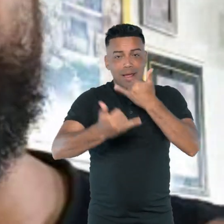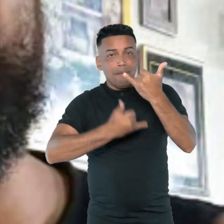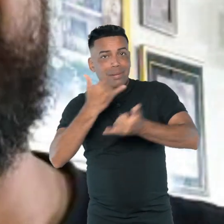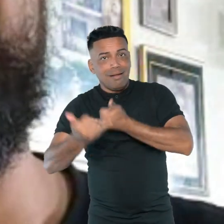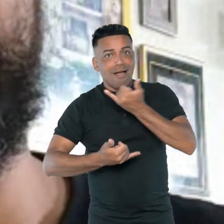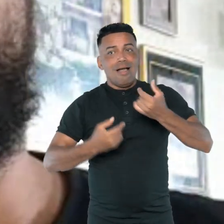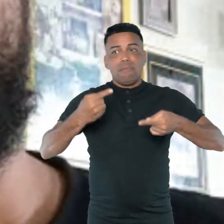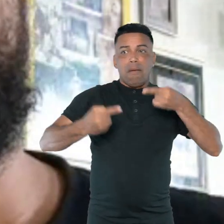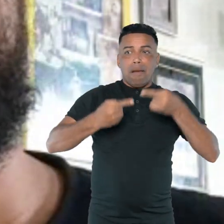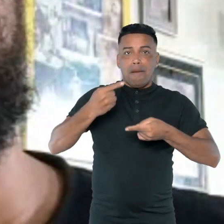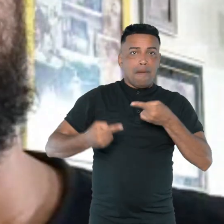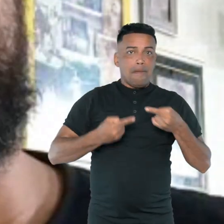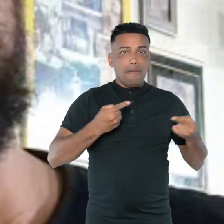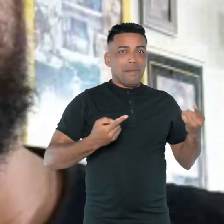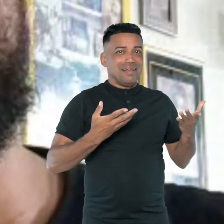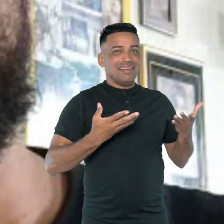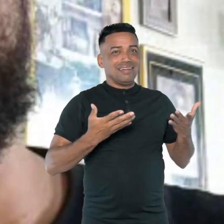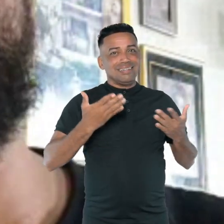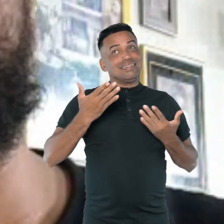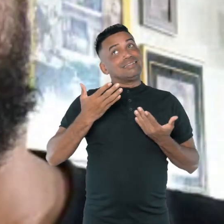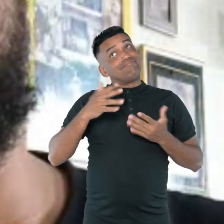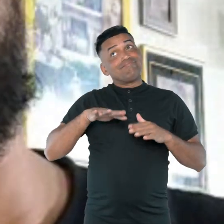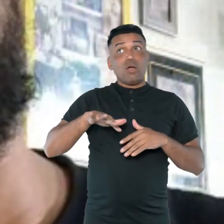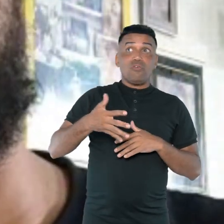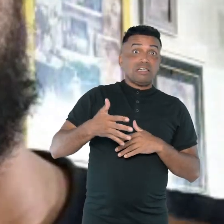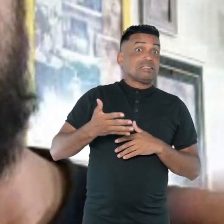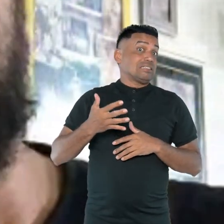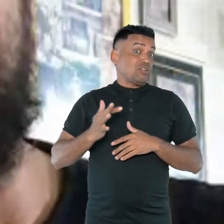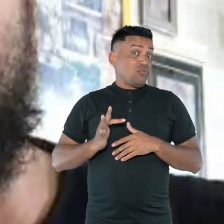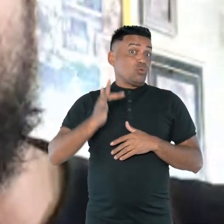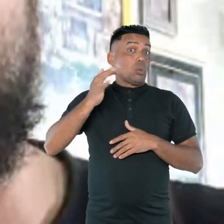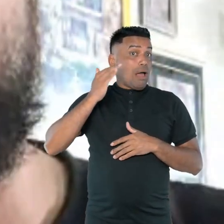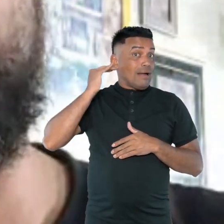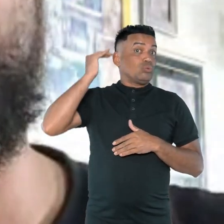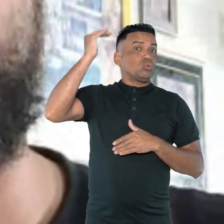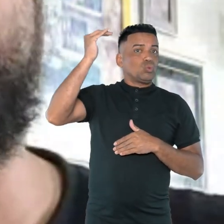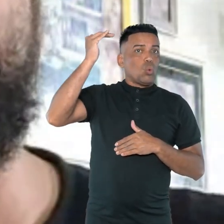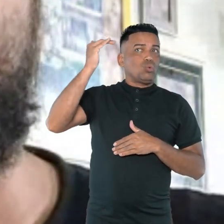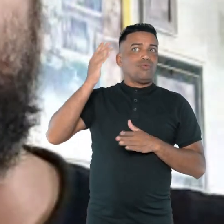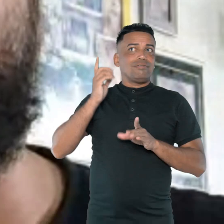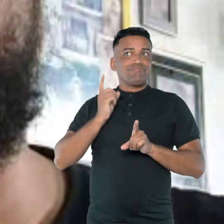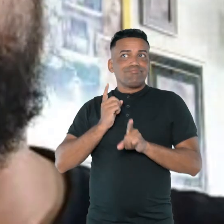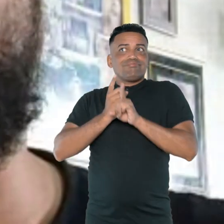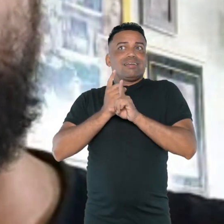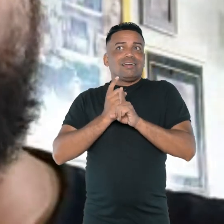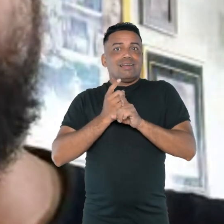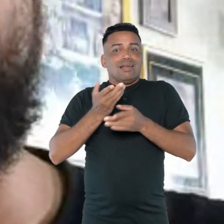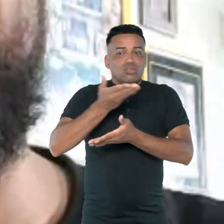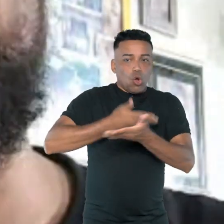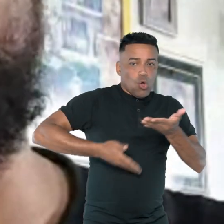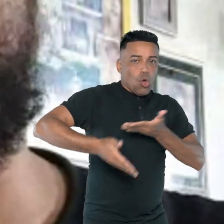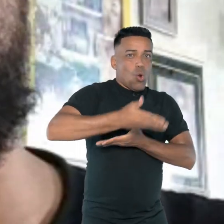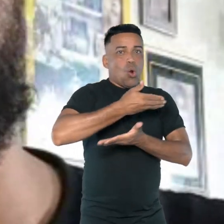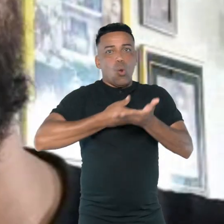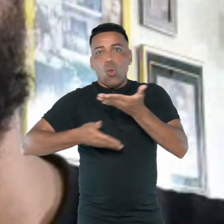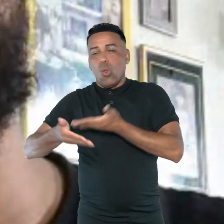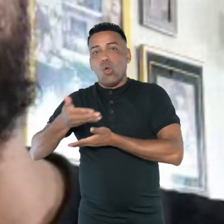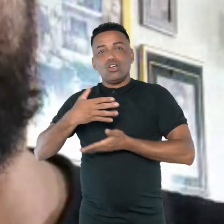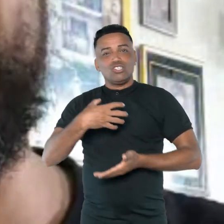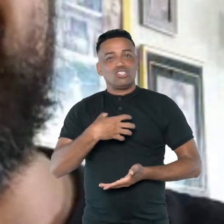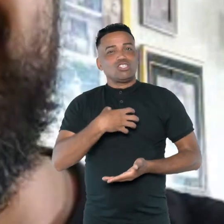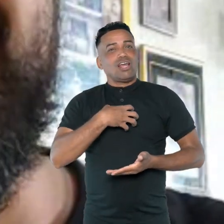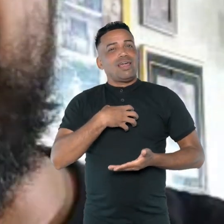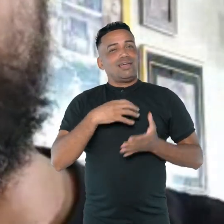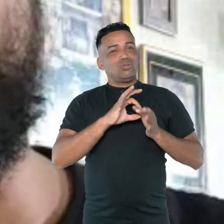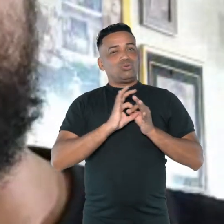para discutir. Assim a gente, quem sabe, quando adultos, a gente vai se encontrar, vai trocar ideias de uma forma